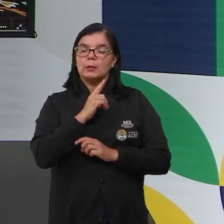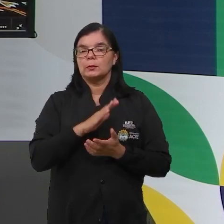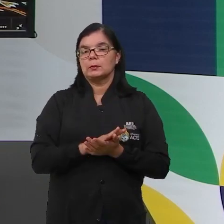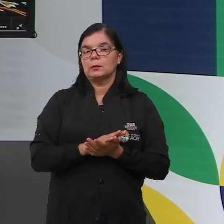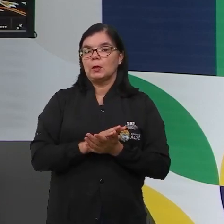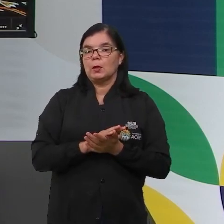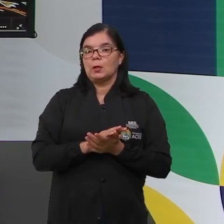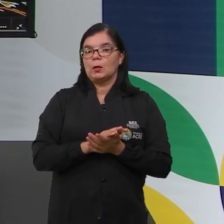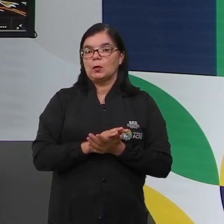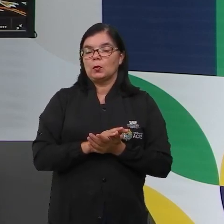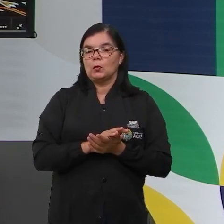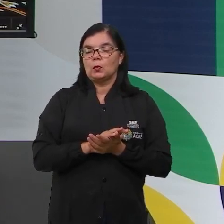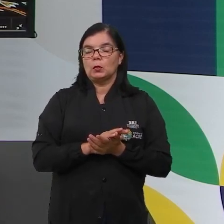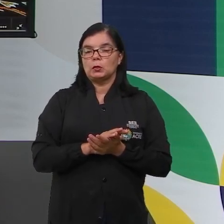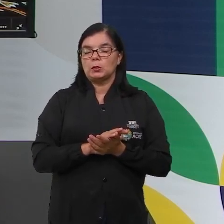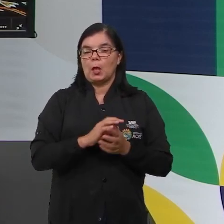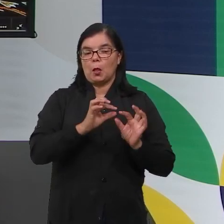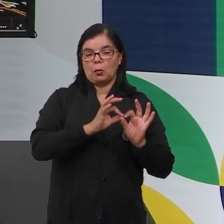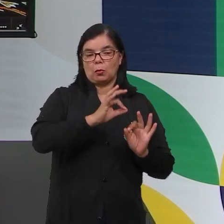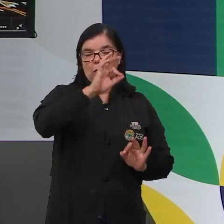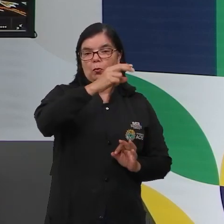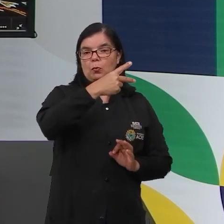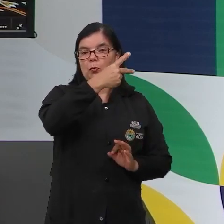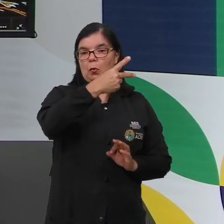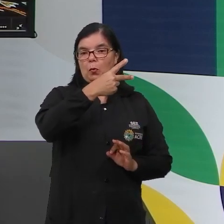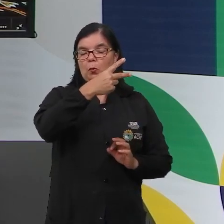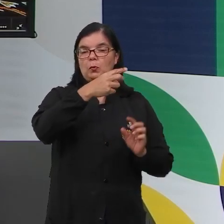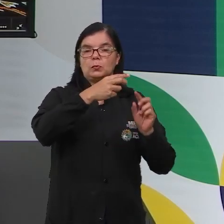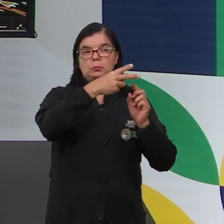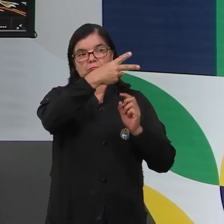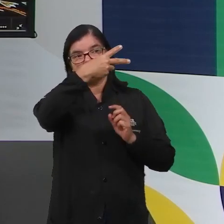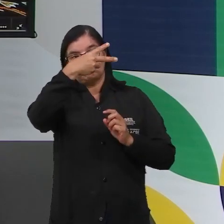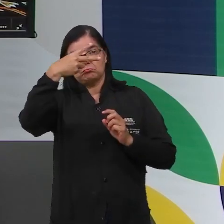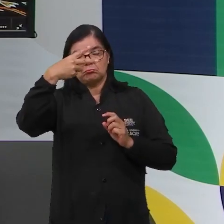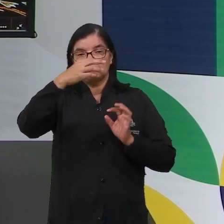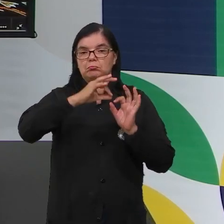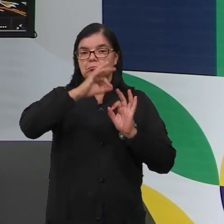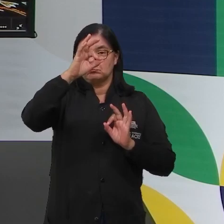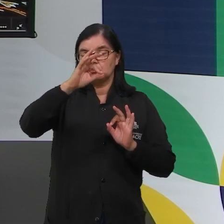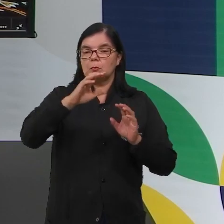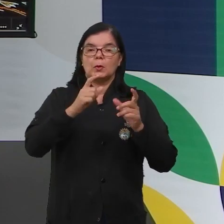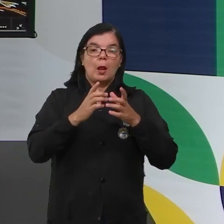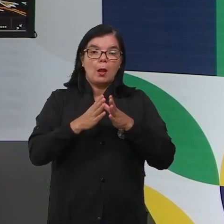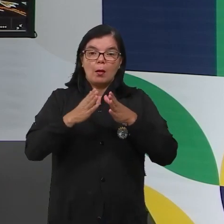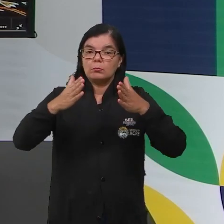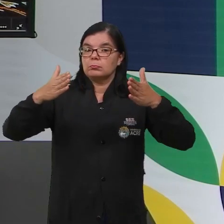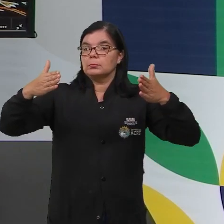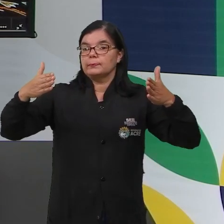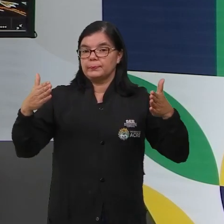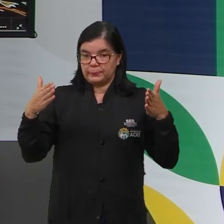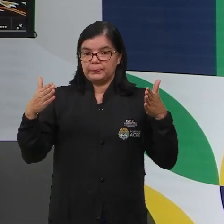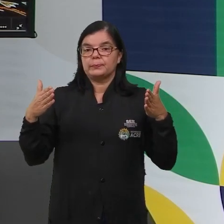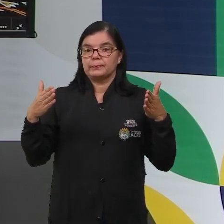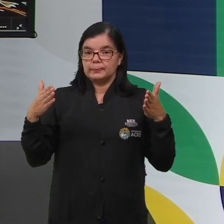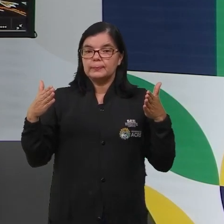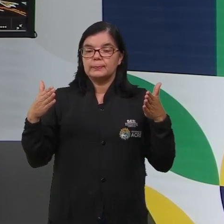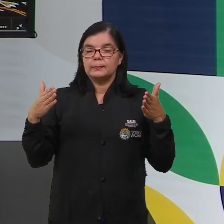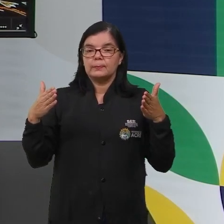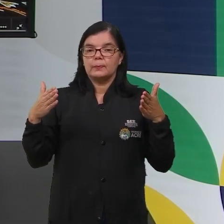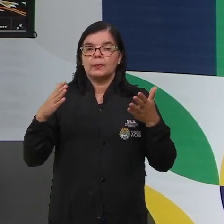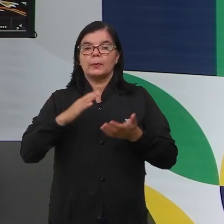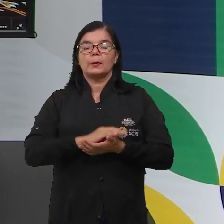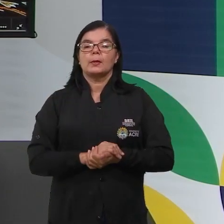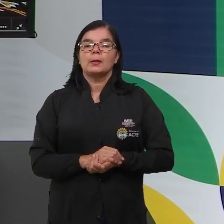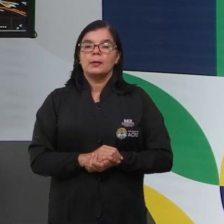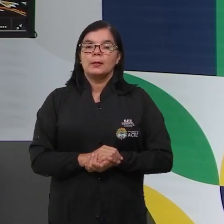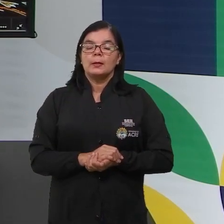de 2 por 2, né? 2 metros por 1,80, 1,5. São obras